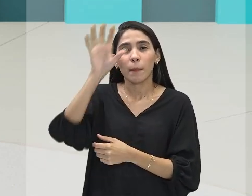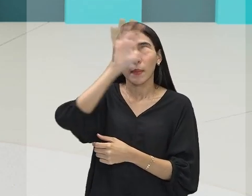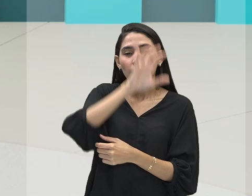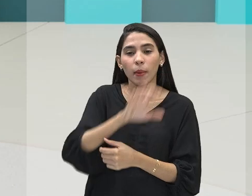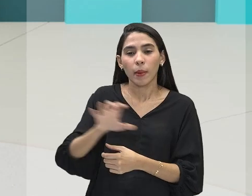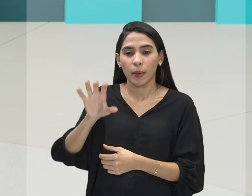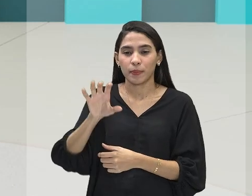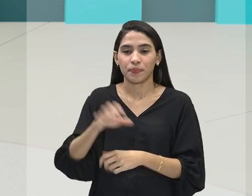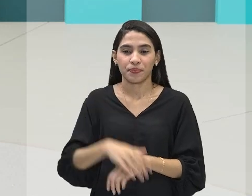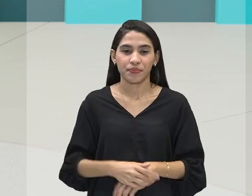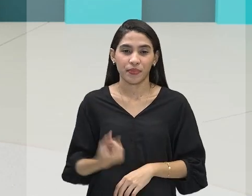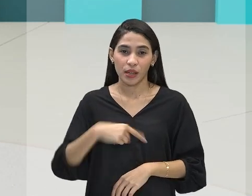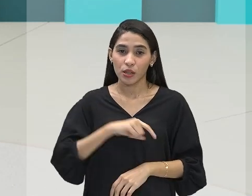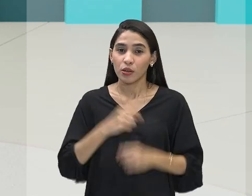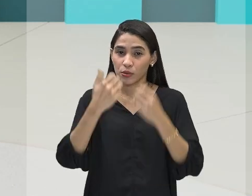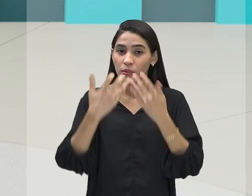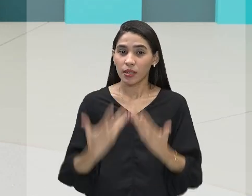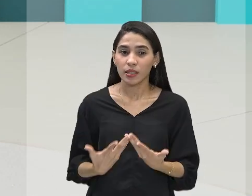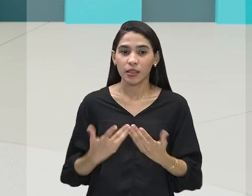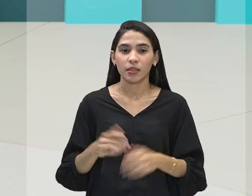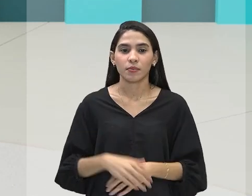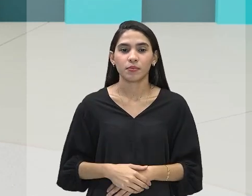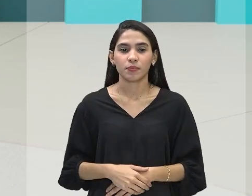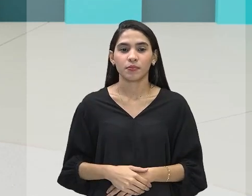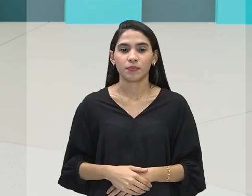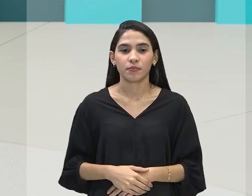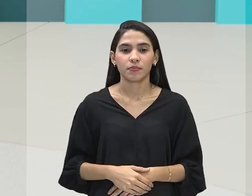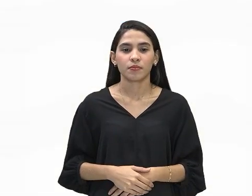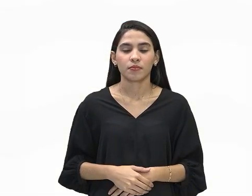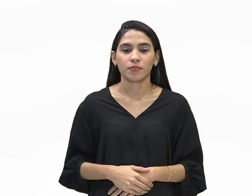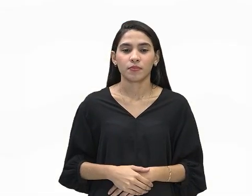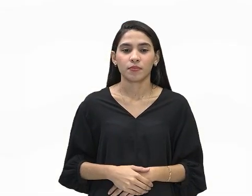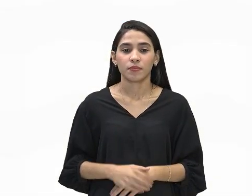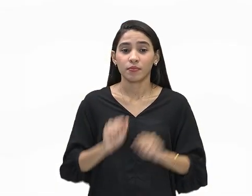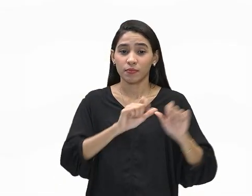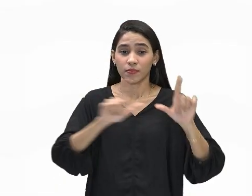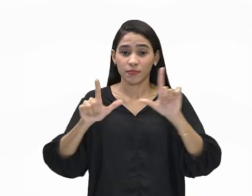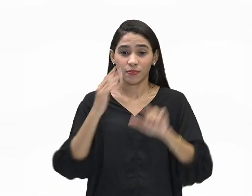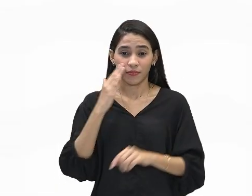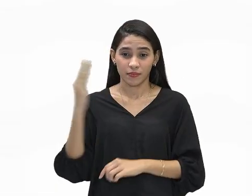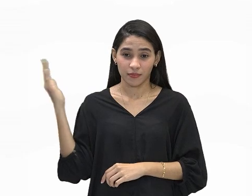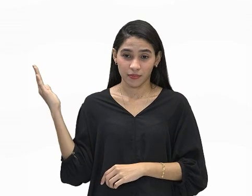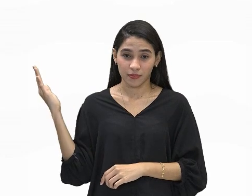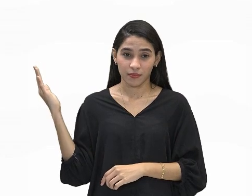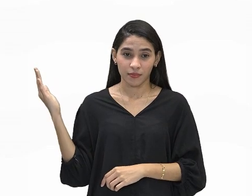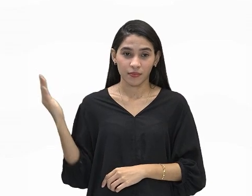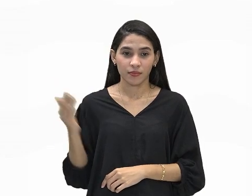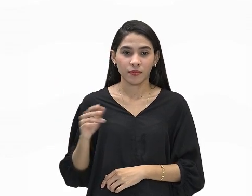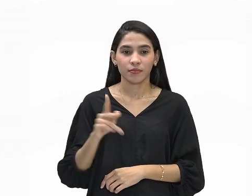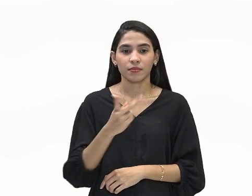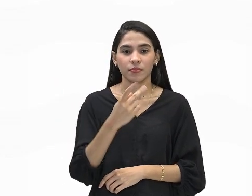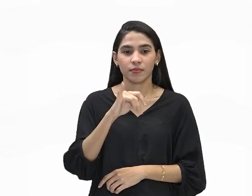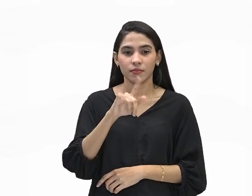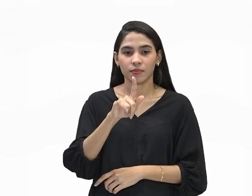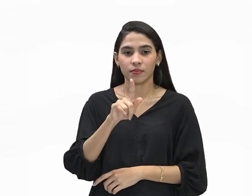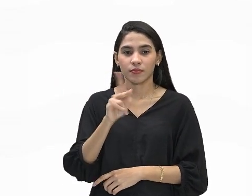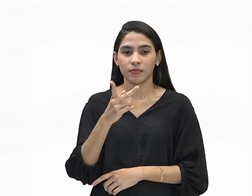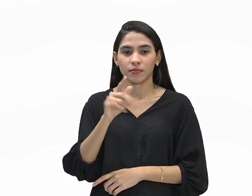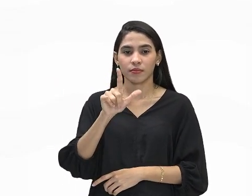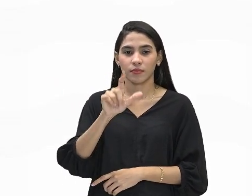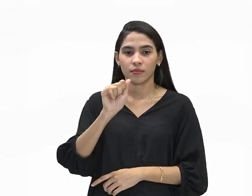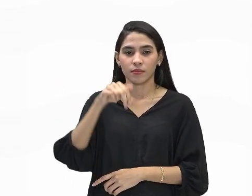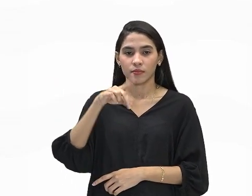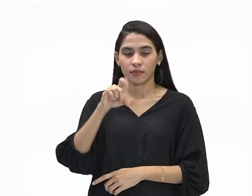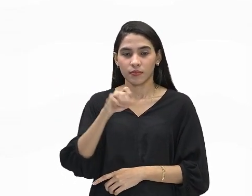né? E aí nós falamos sobre os Right-Land Games, que aparece na cartela para vocês agora. Traduzindo ao pé da letra, são os